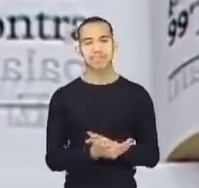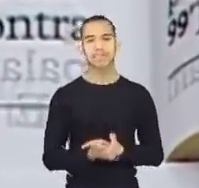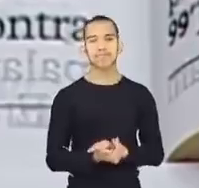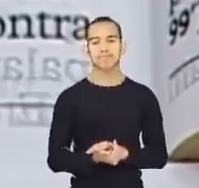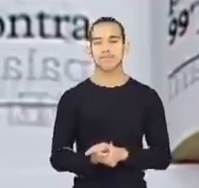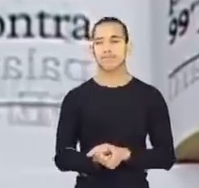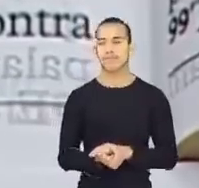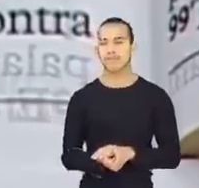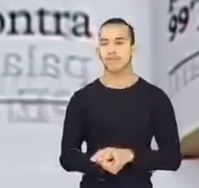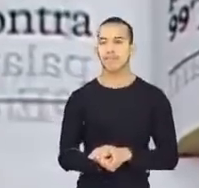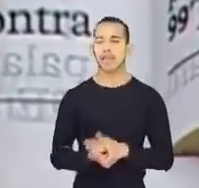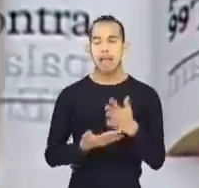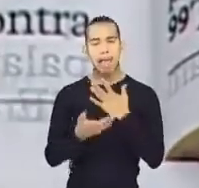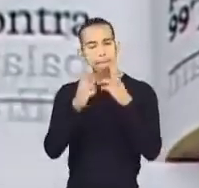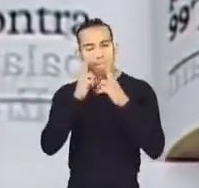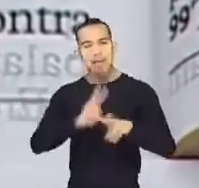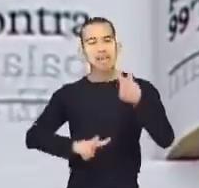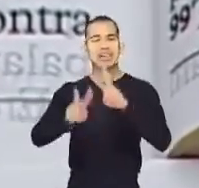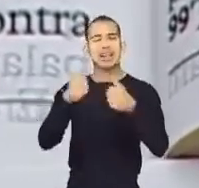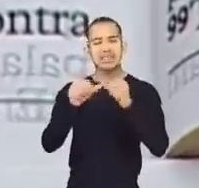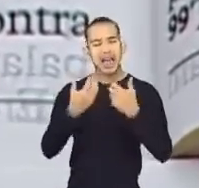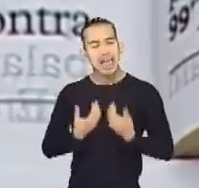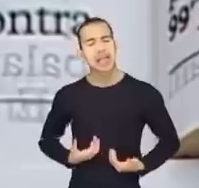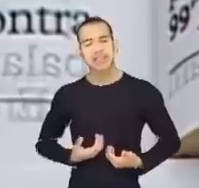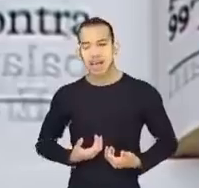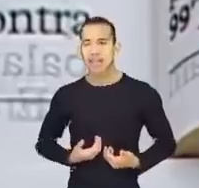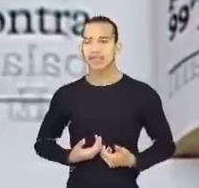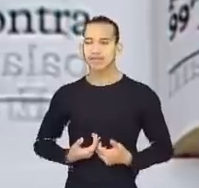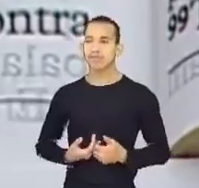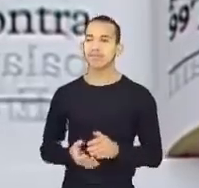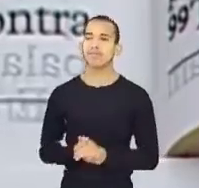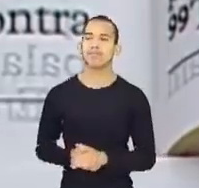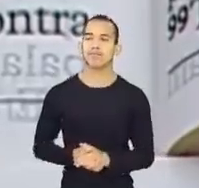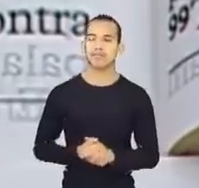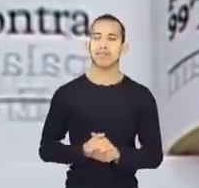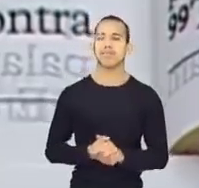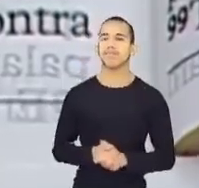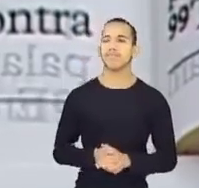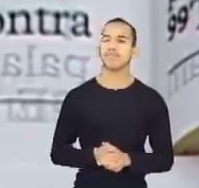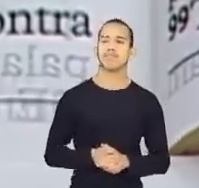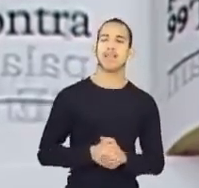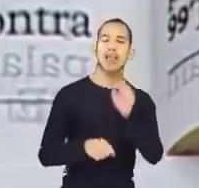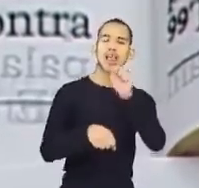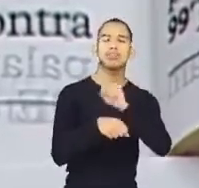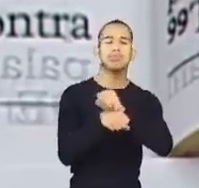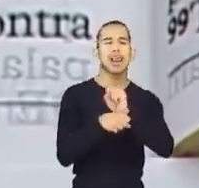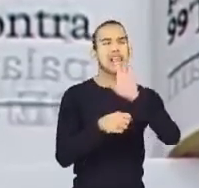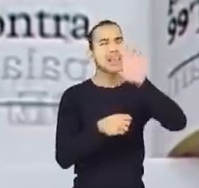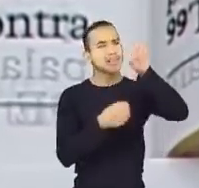Diz assim: os meus olhos desfaleceram esperando por tua promessa. E eu fiquei pensando assim: meu Deus, quanta